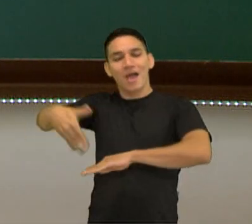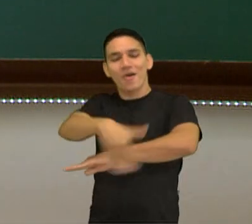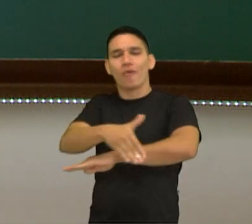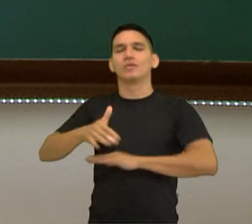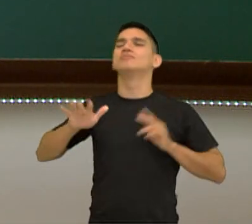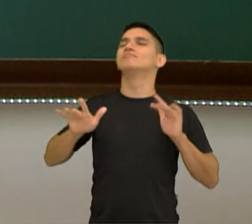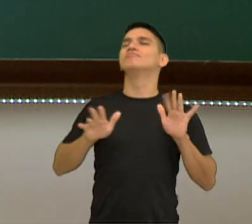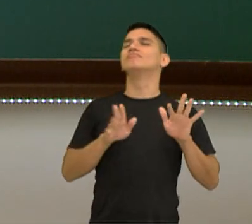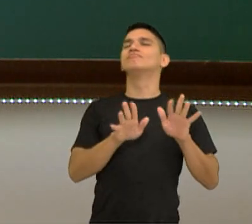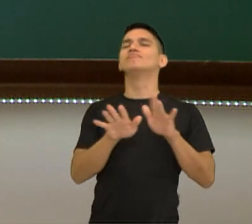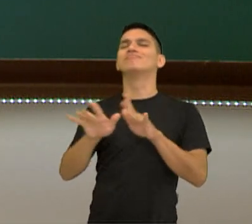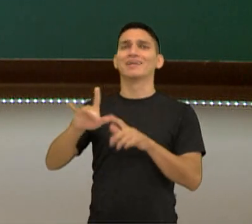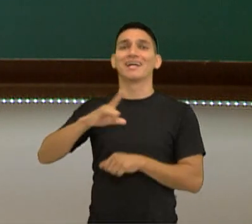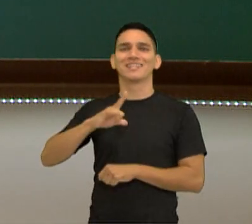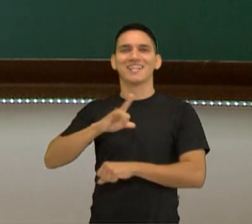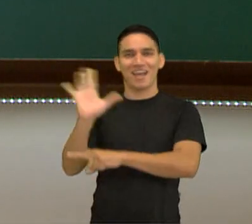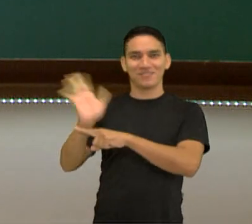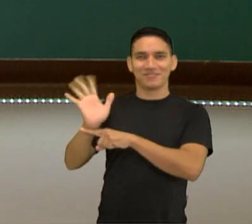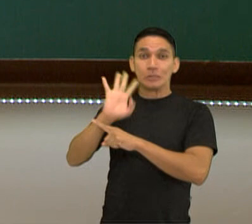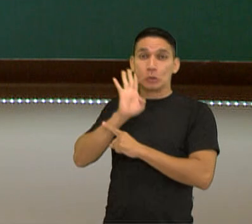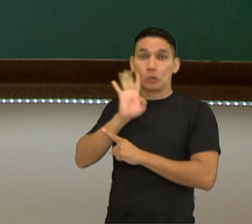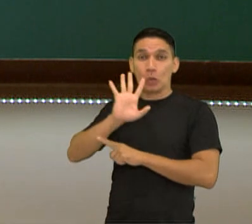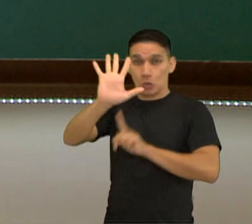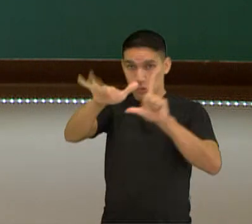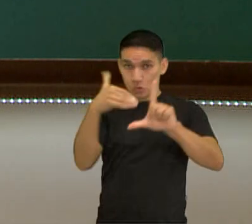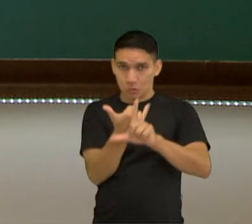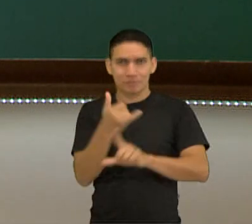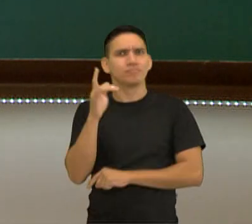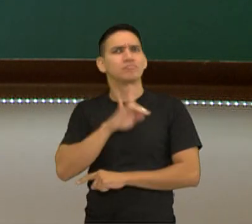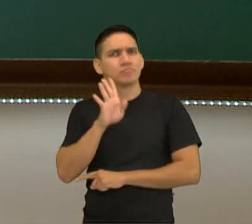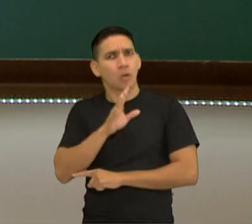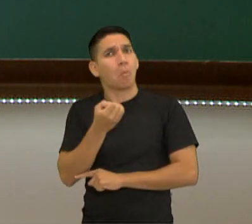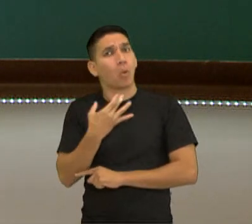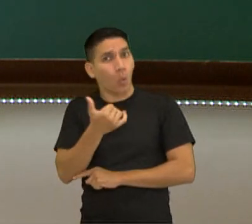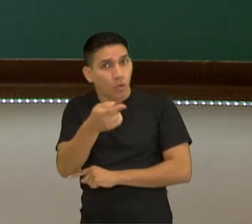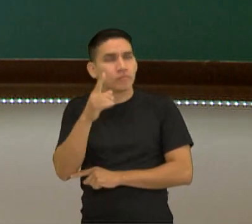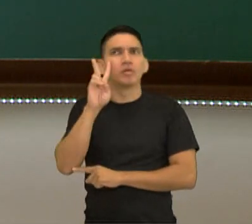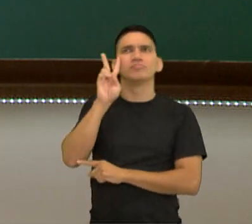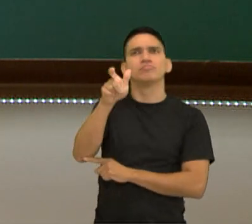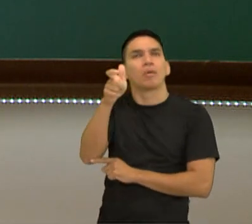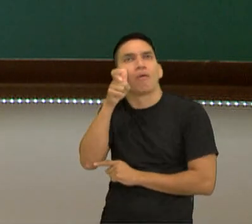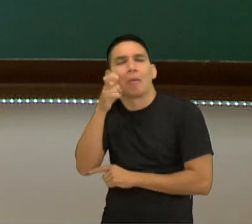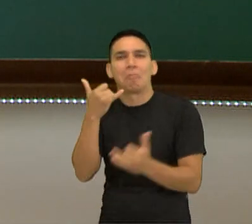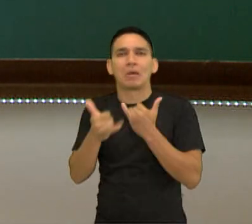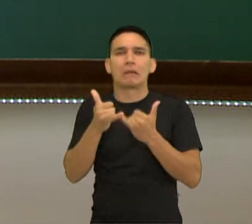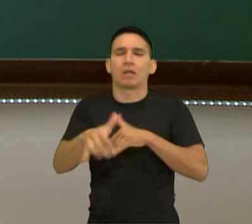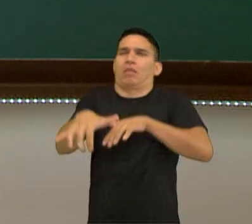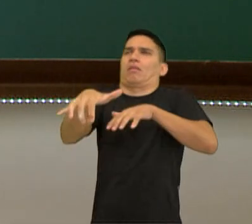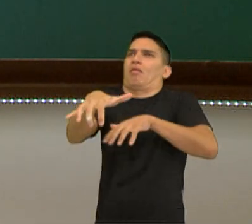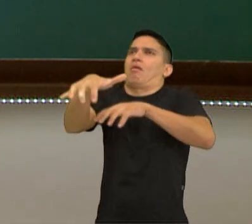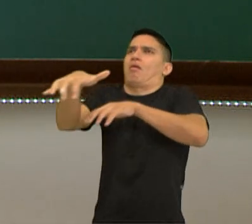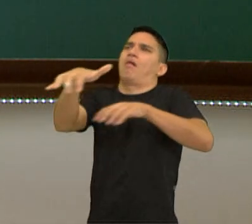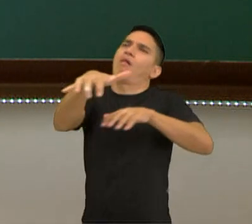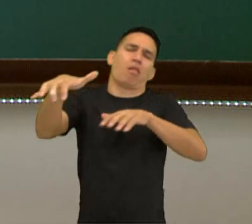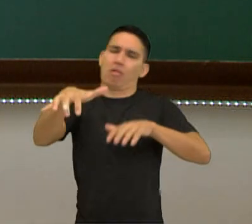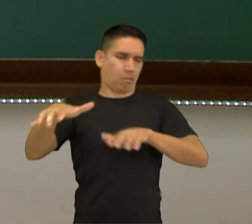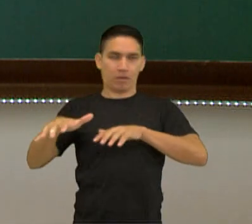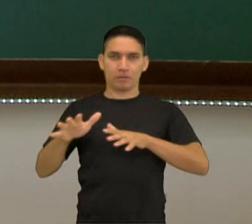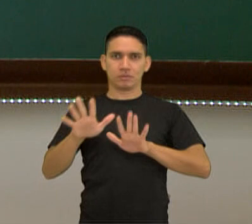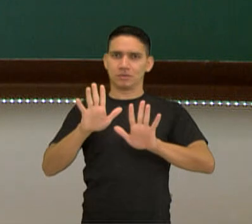Paulo. Tem um vídeo muito legal no YouTube que vale muito a pena você ver, uma coisa que meio que Walking Dead. Não confunda, mas